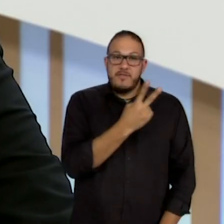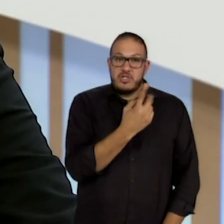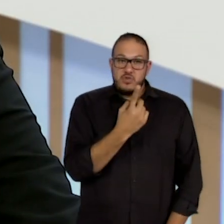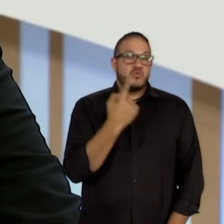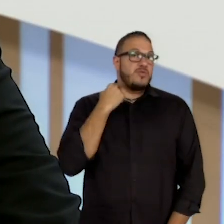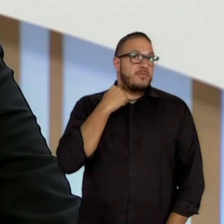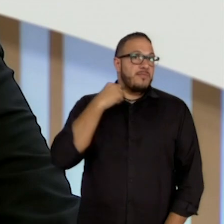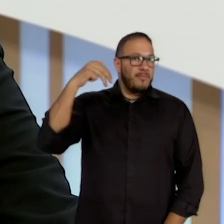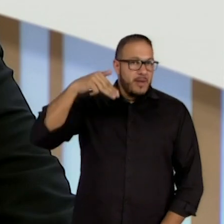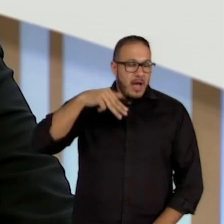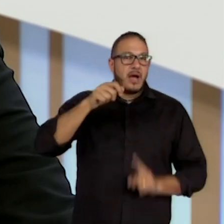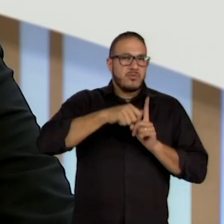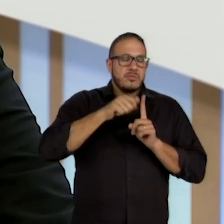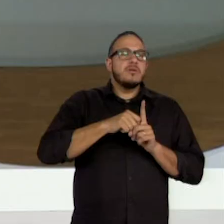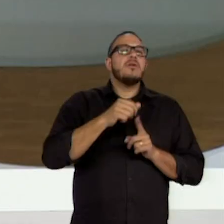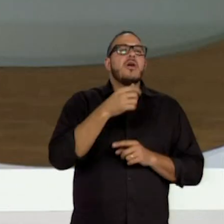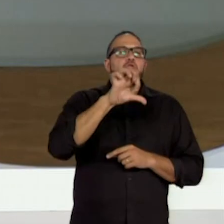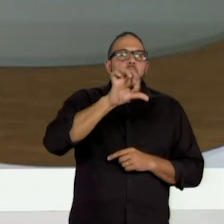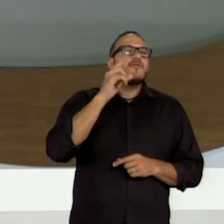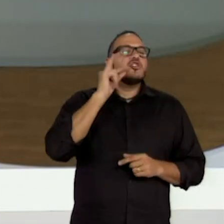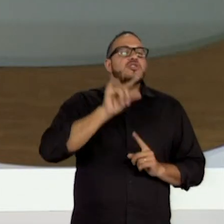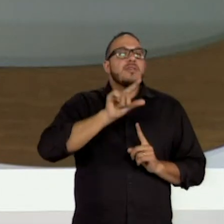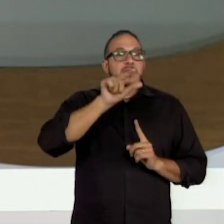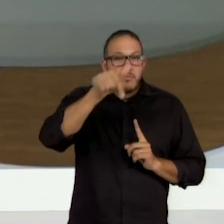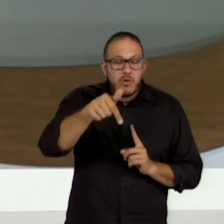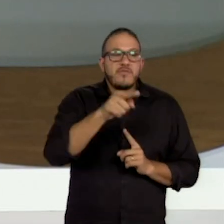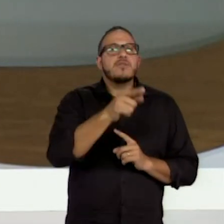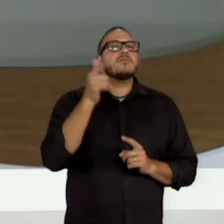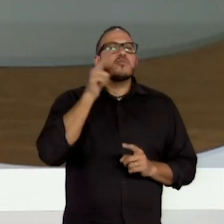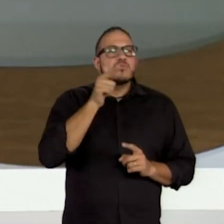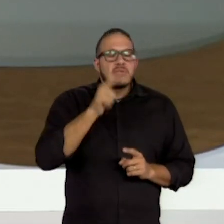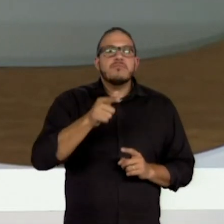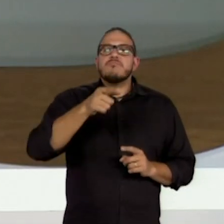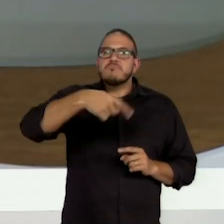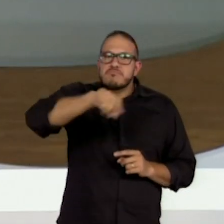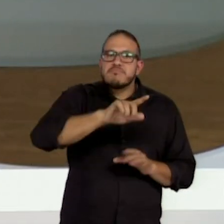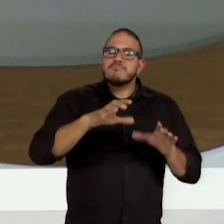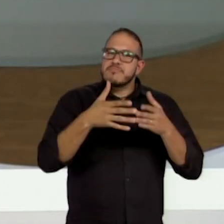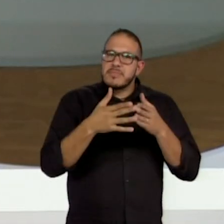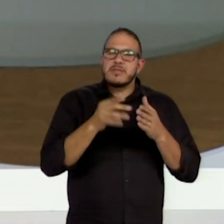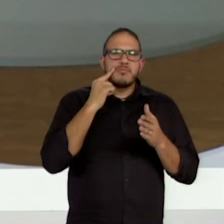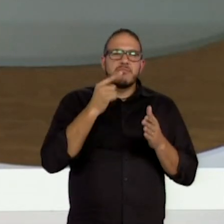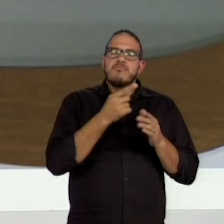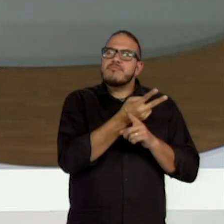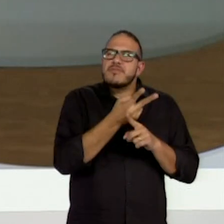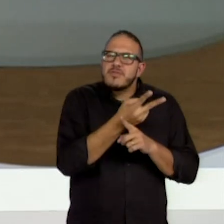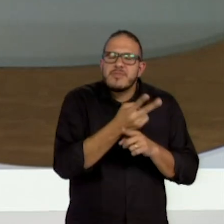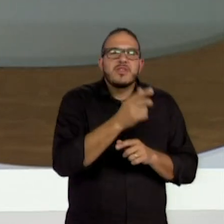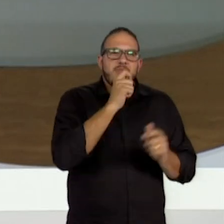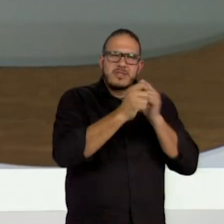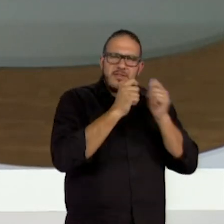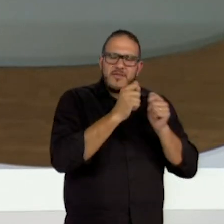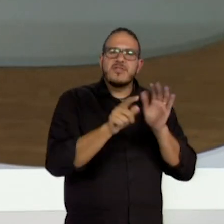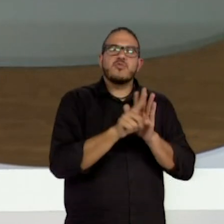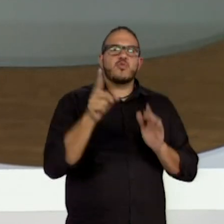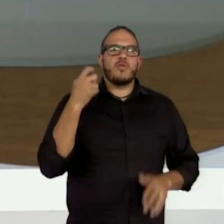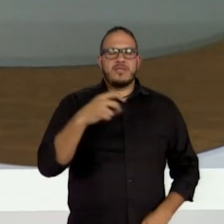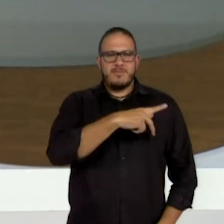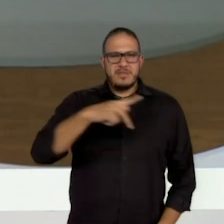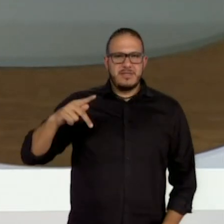portanto, 9 dias depois, você foi à carceragem da Polícia Federal em Curitiba fazer uma entrevista com o ex-presidente